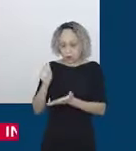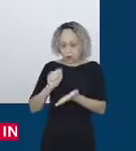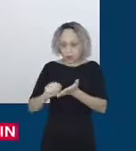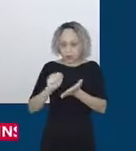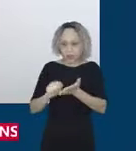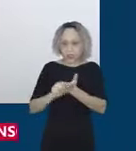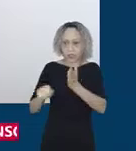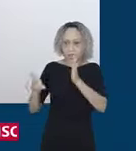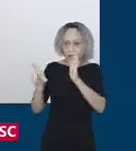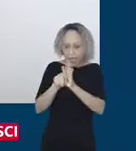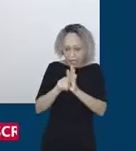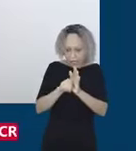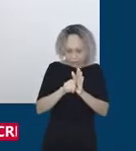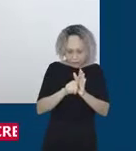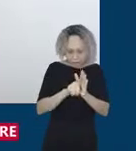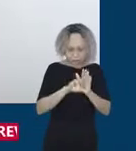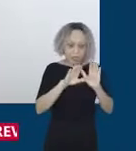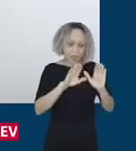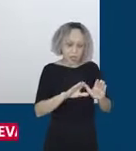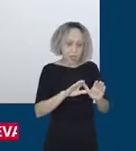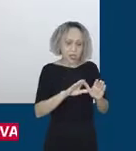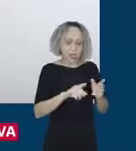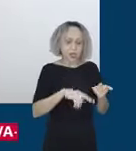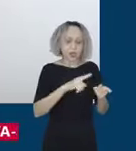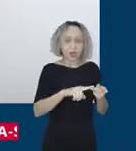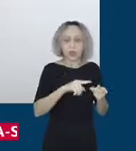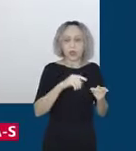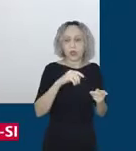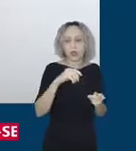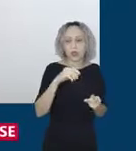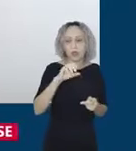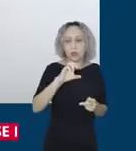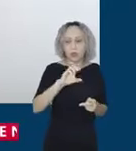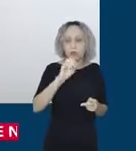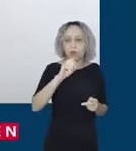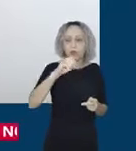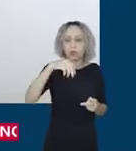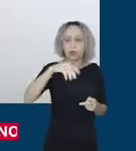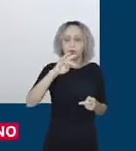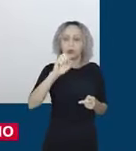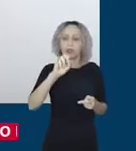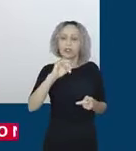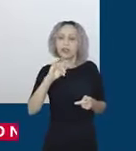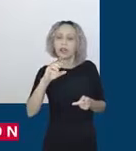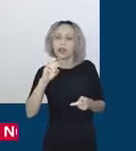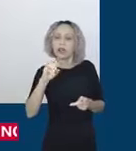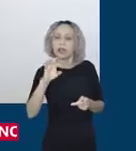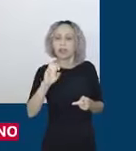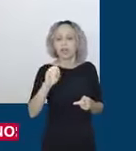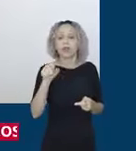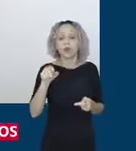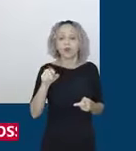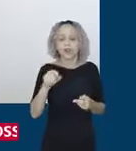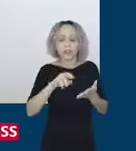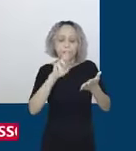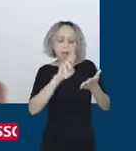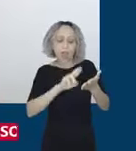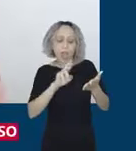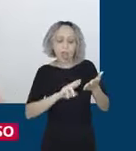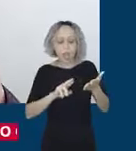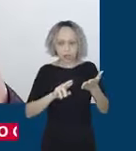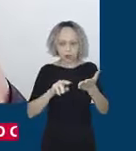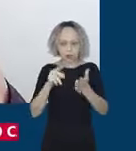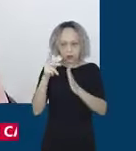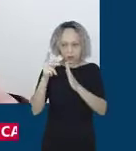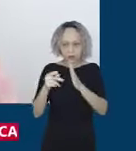relator da abordagem policial. Estamos avançando, viu? Aprovamos muitos aqui, projetos, então,